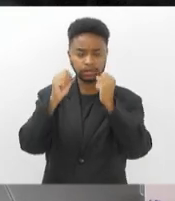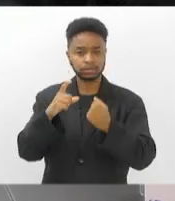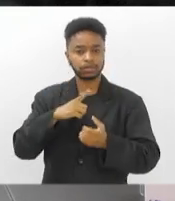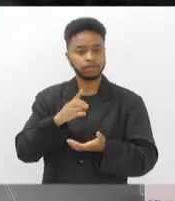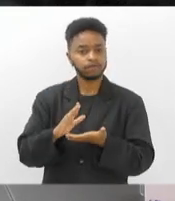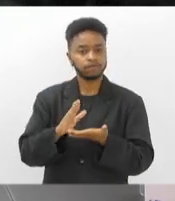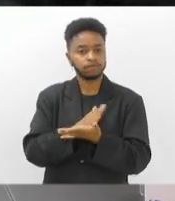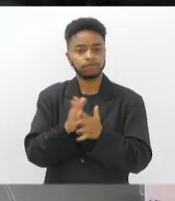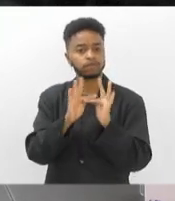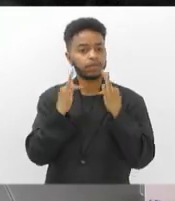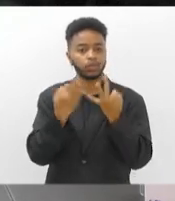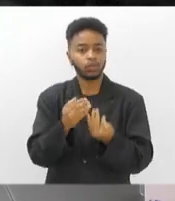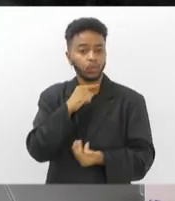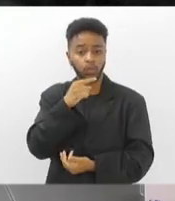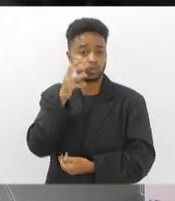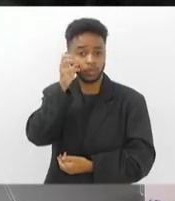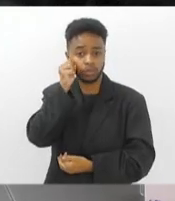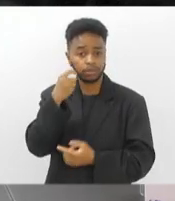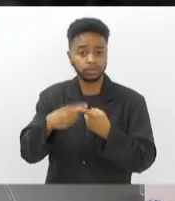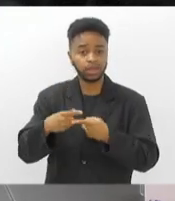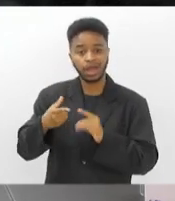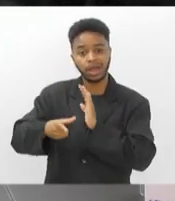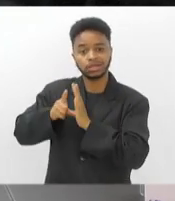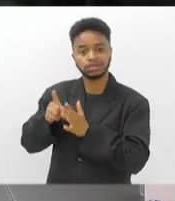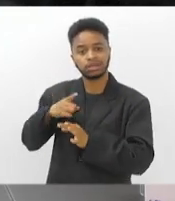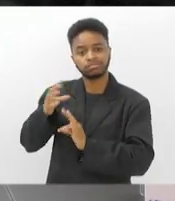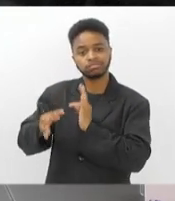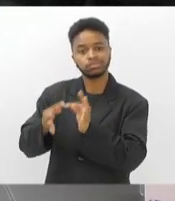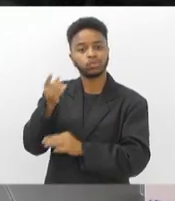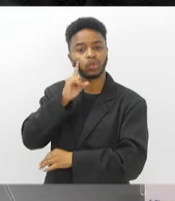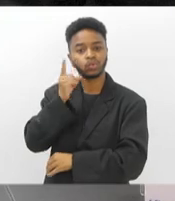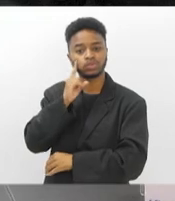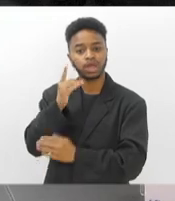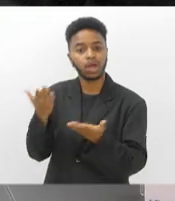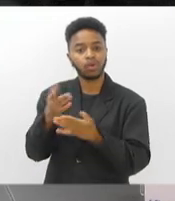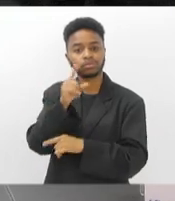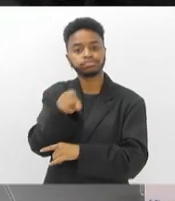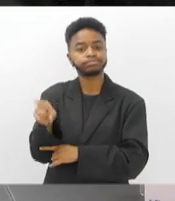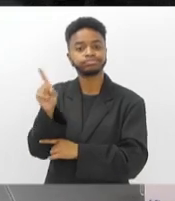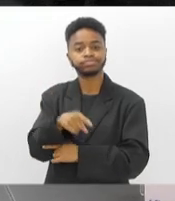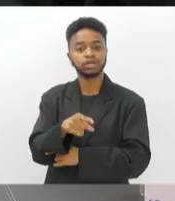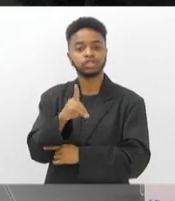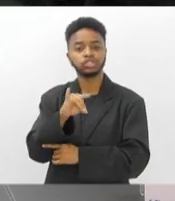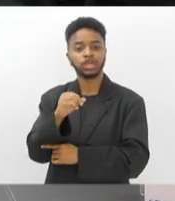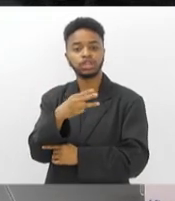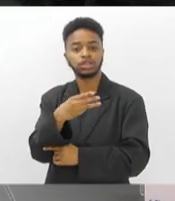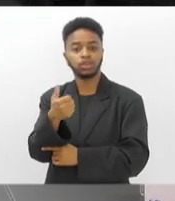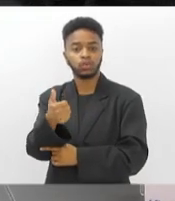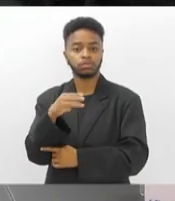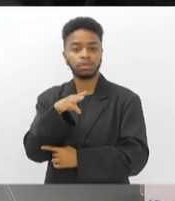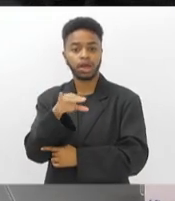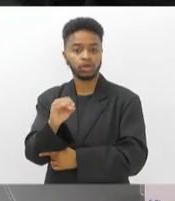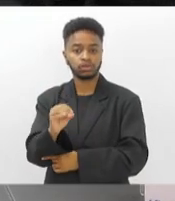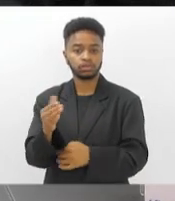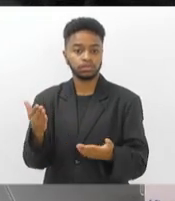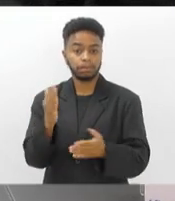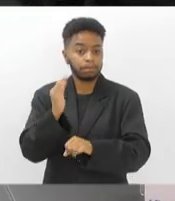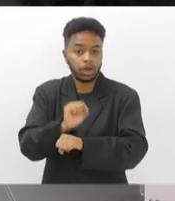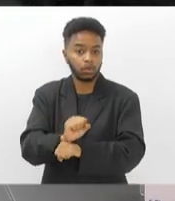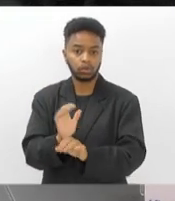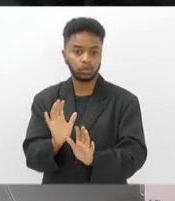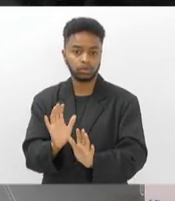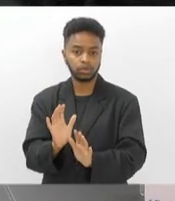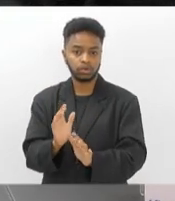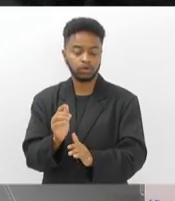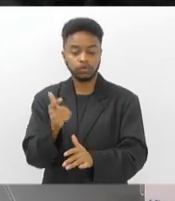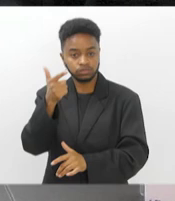por porque o filho fazia o tratamento todo dia o cancelamento que aconteceu agora no dia 31 de Maio o filho